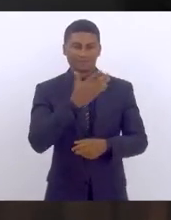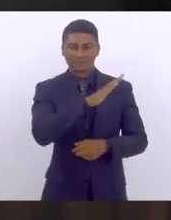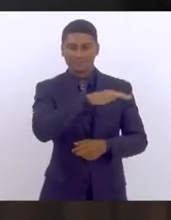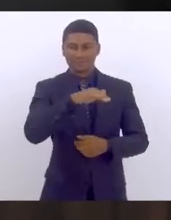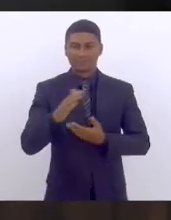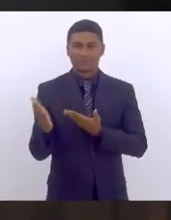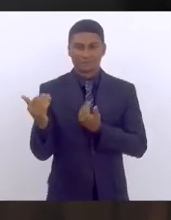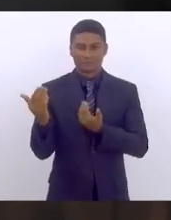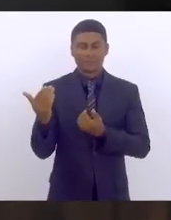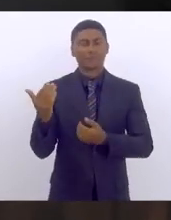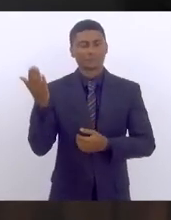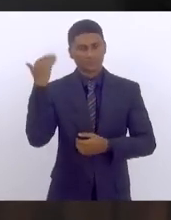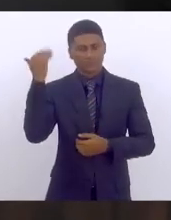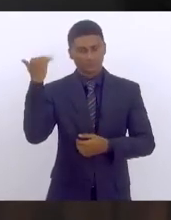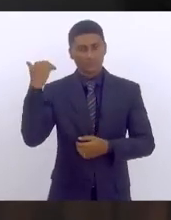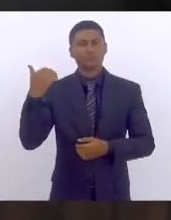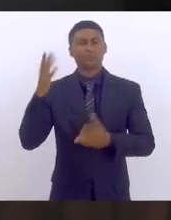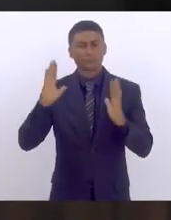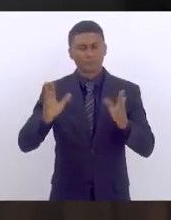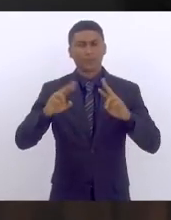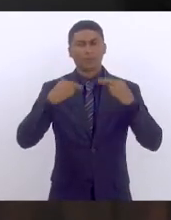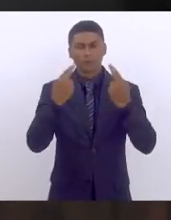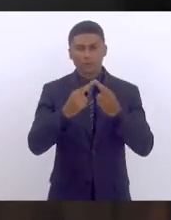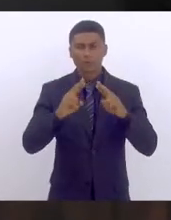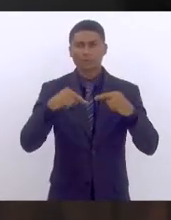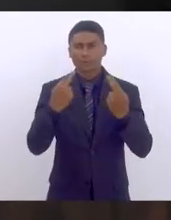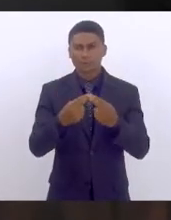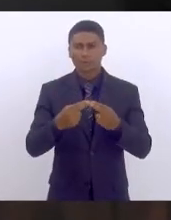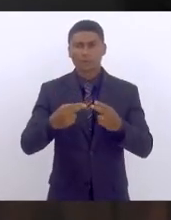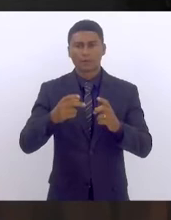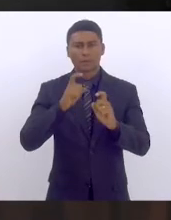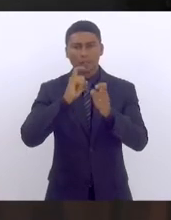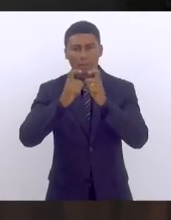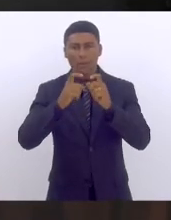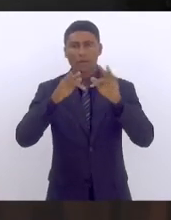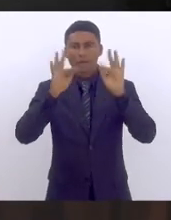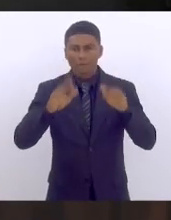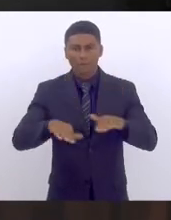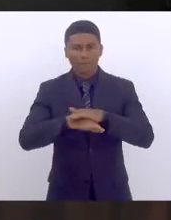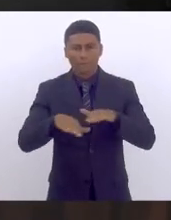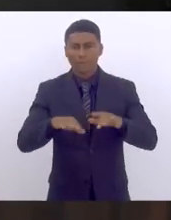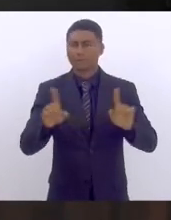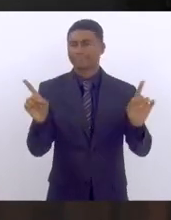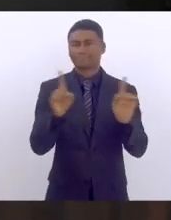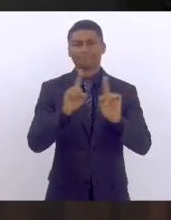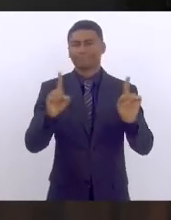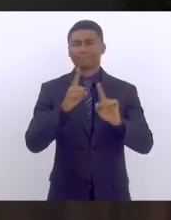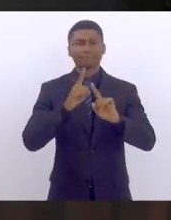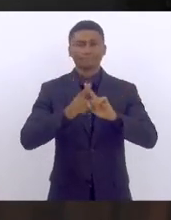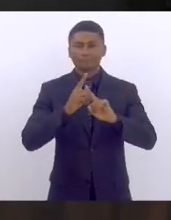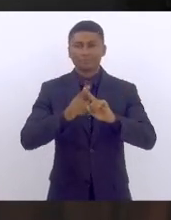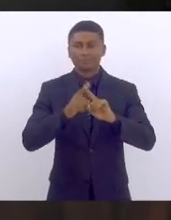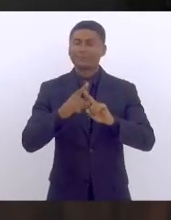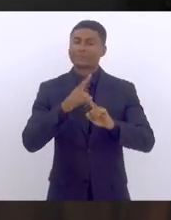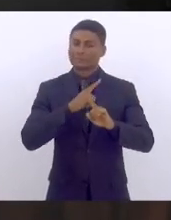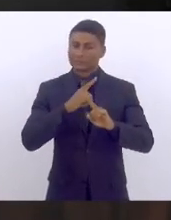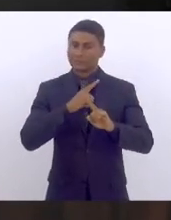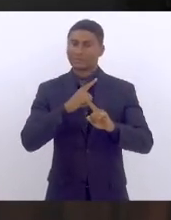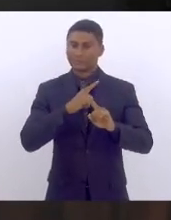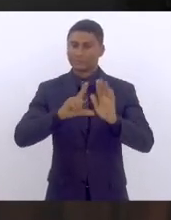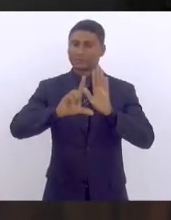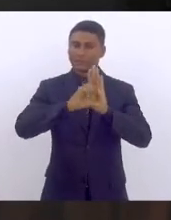mandato passado. Não se esgotou os debates por conta de diversos pontos muito sensíveis da